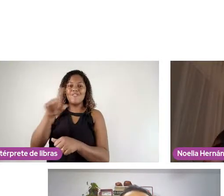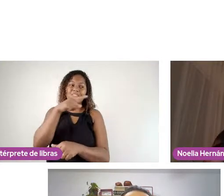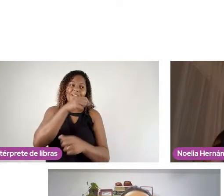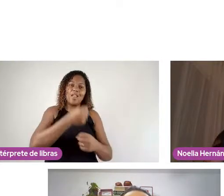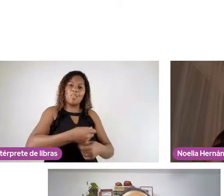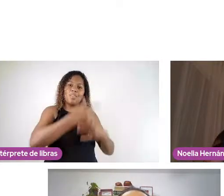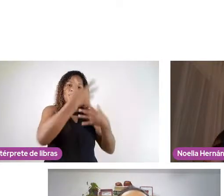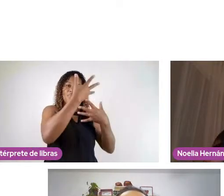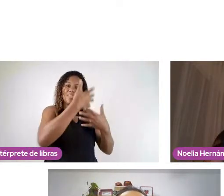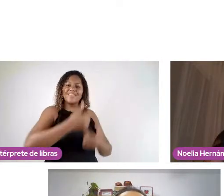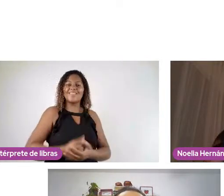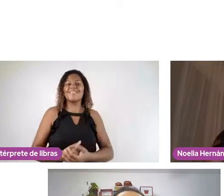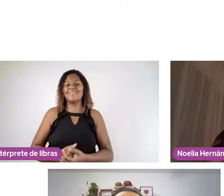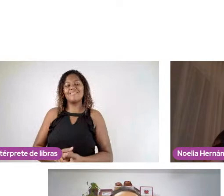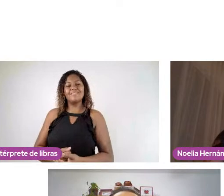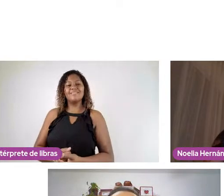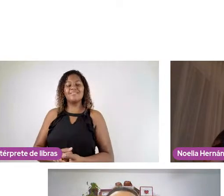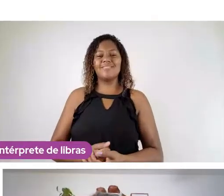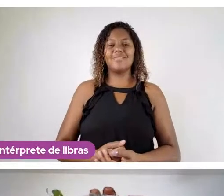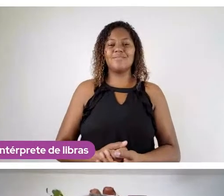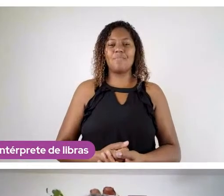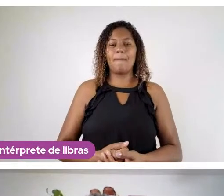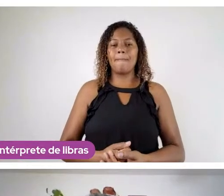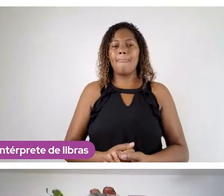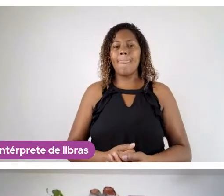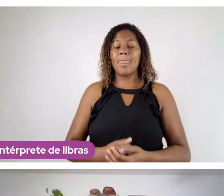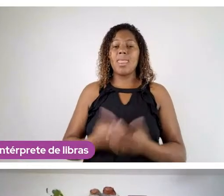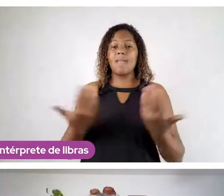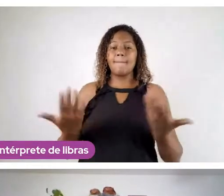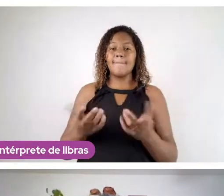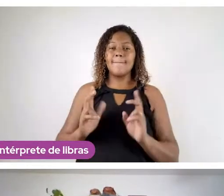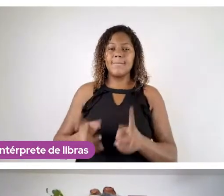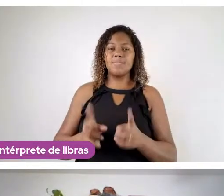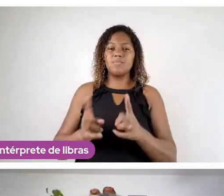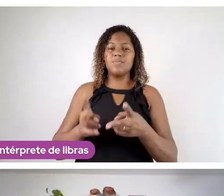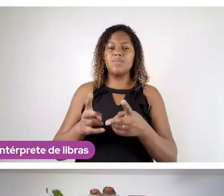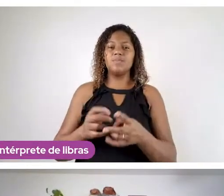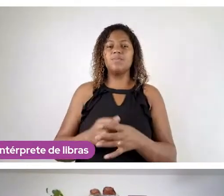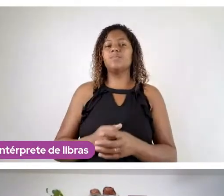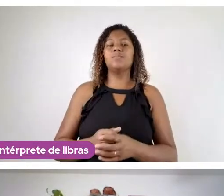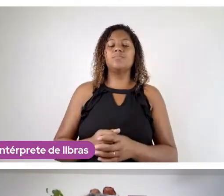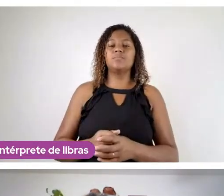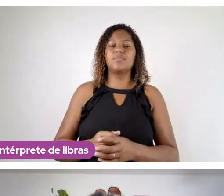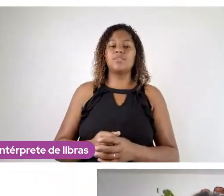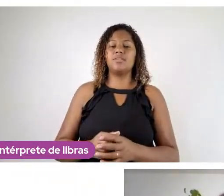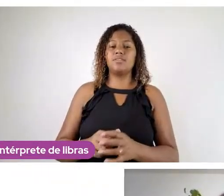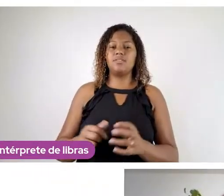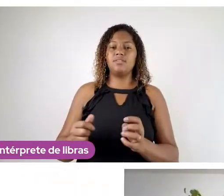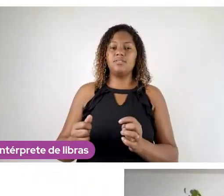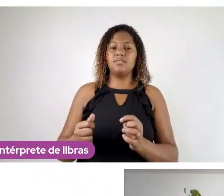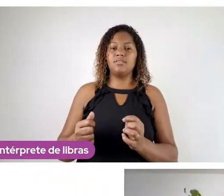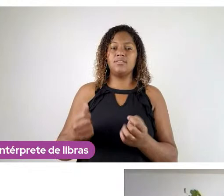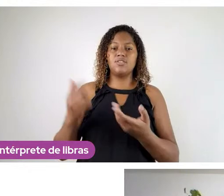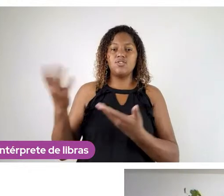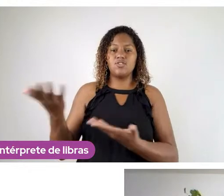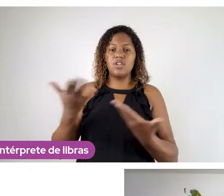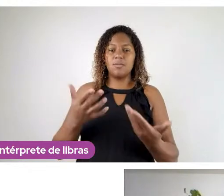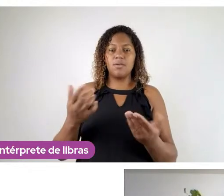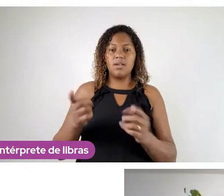tá? E dando continuidade, agora, antes de chamar, né? Daqui a pouquinho a gente vai